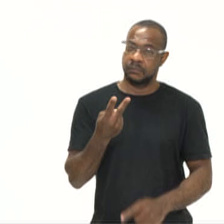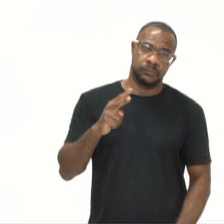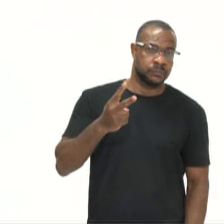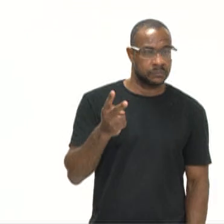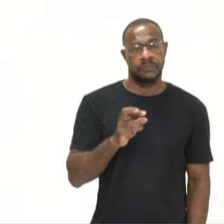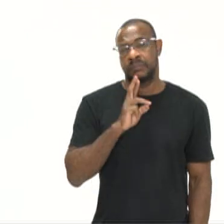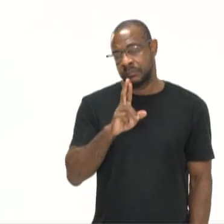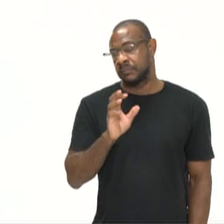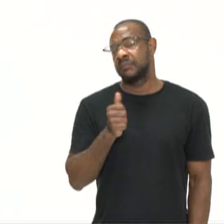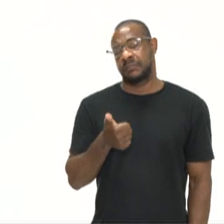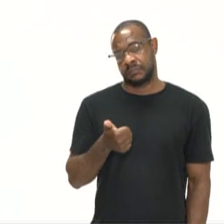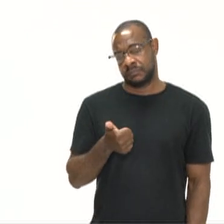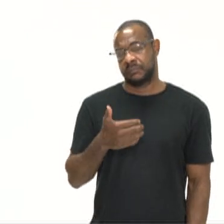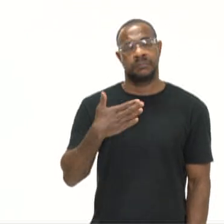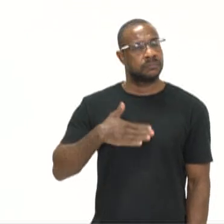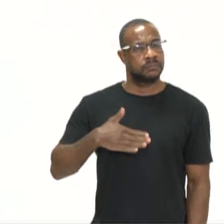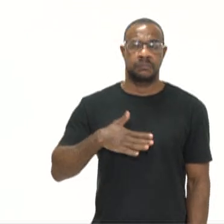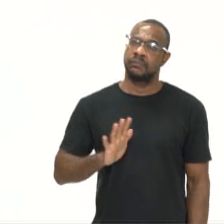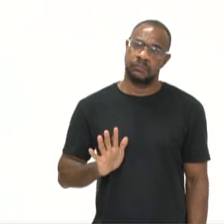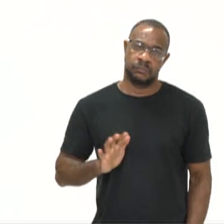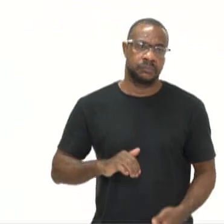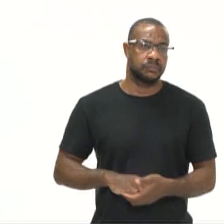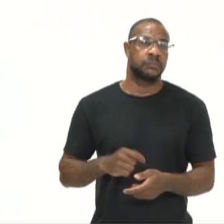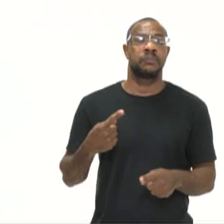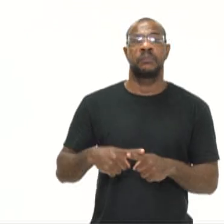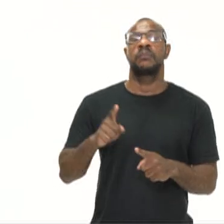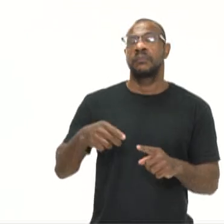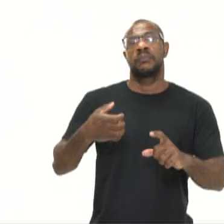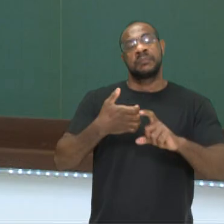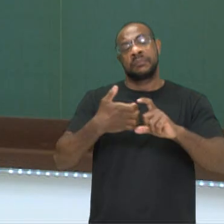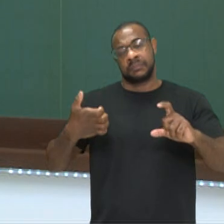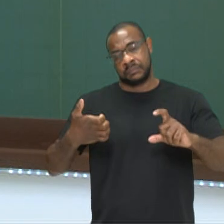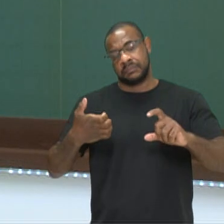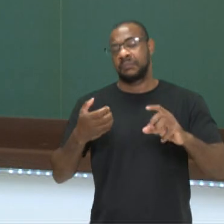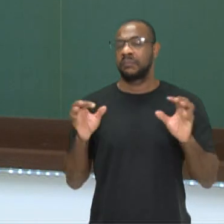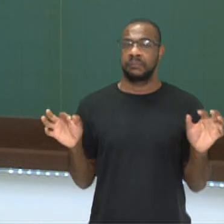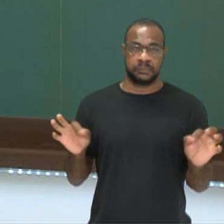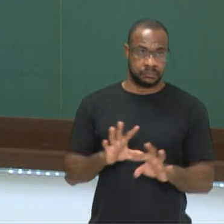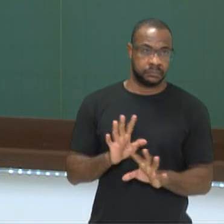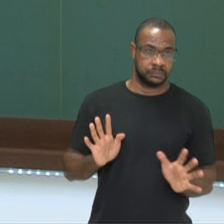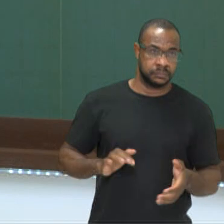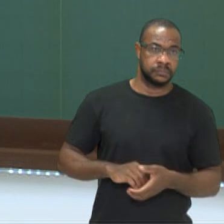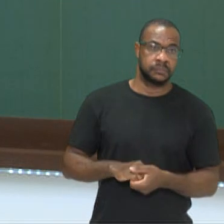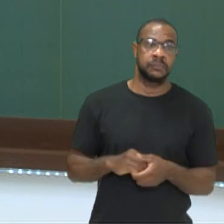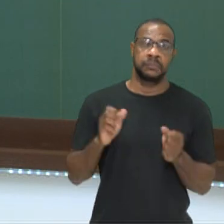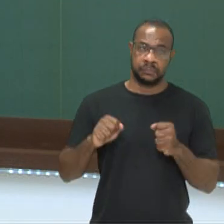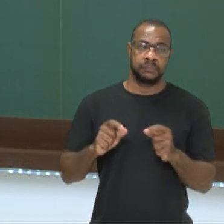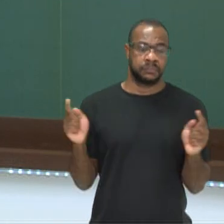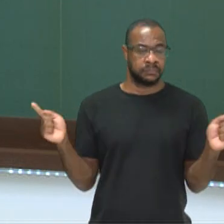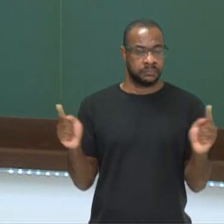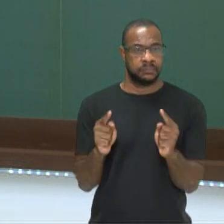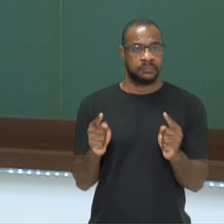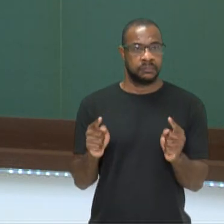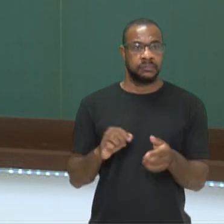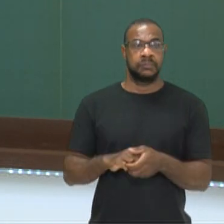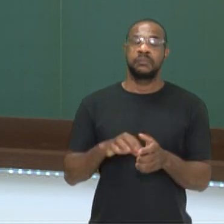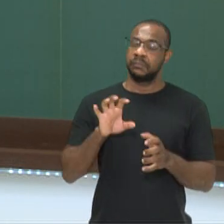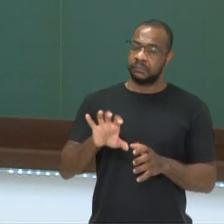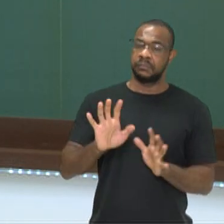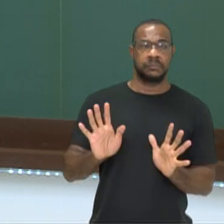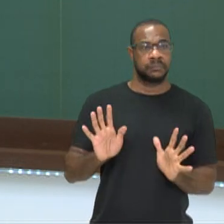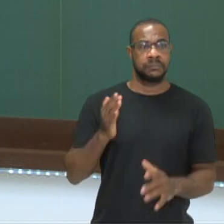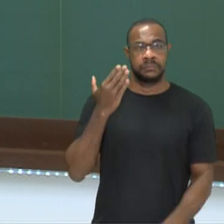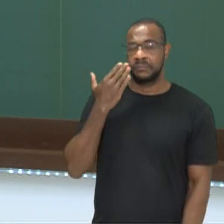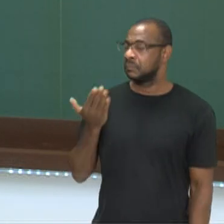formas respondem, porque o exercício simplesmente pediu a equação que traduz essa situação. Então, você pode, inclusive, deixar dessa forma